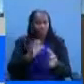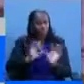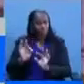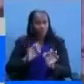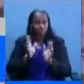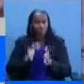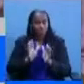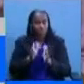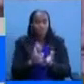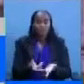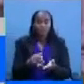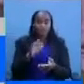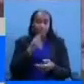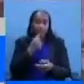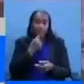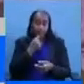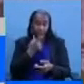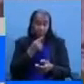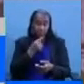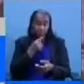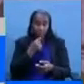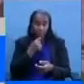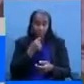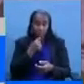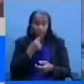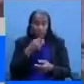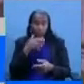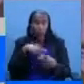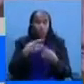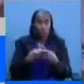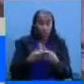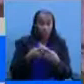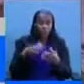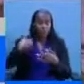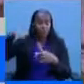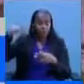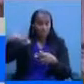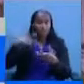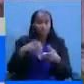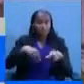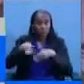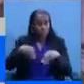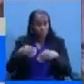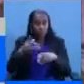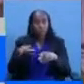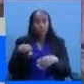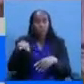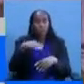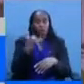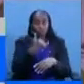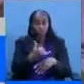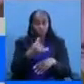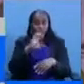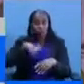pronto, já em abril do ano passado concorremos para organizar as eliminatórias da Zona 2 cá em Cabo